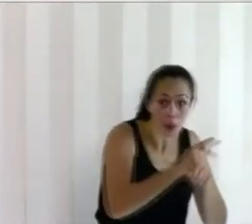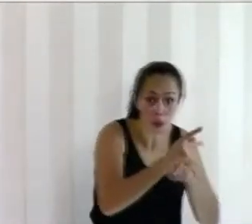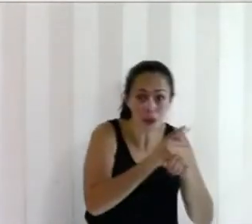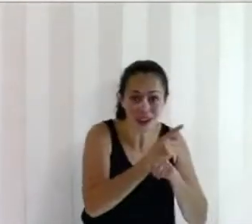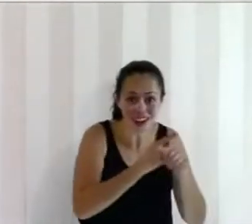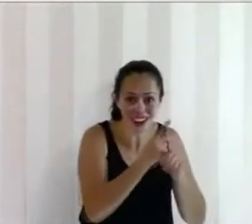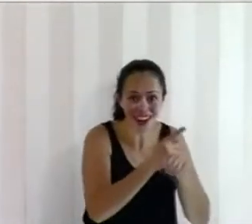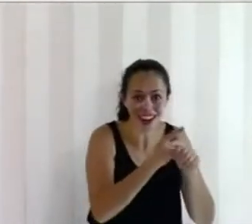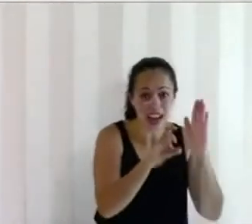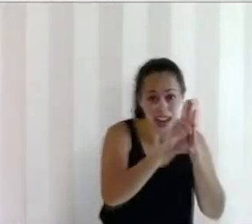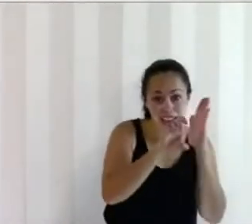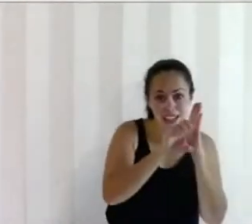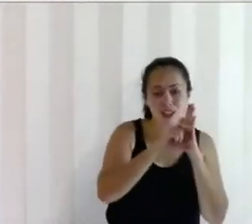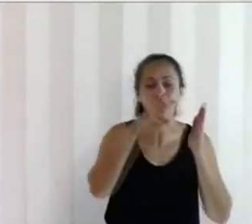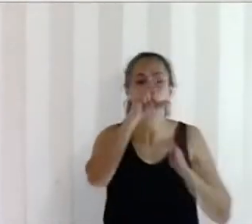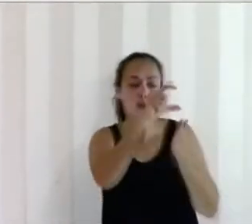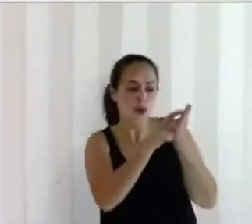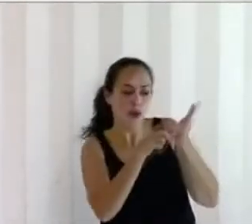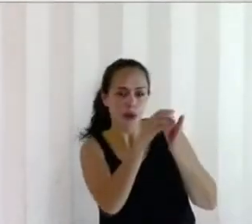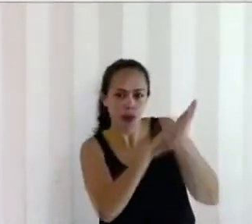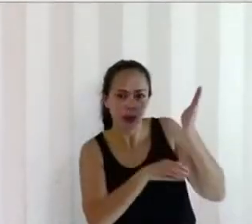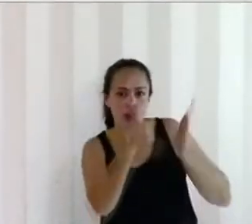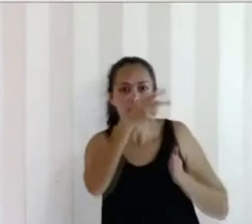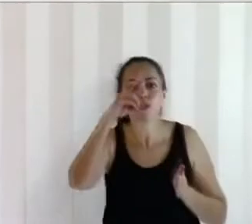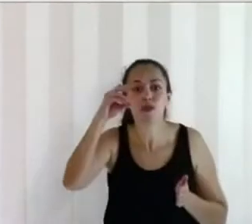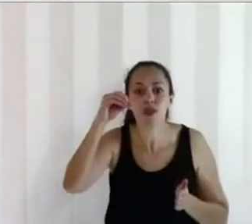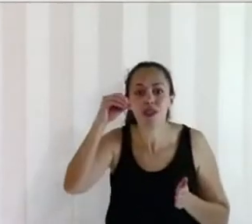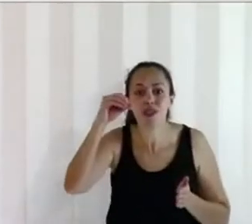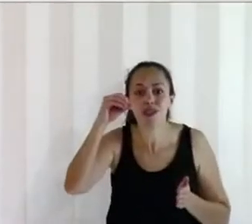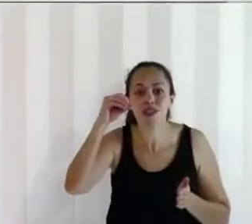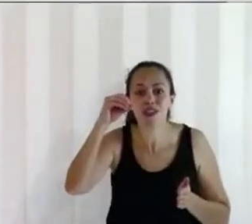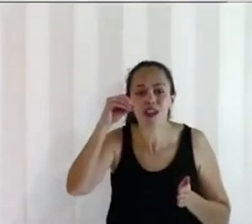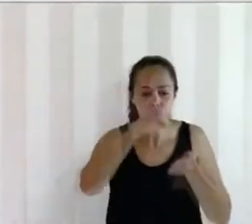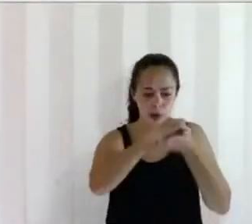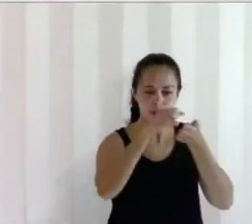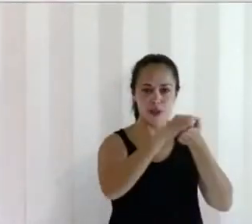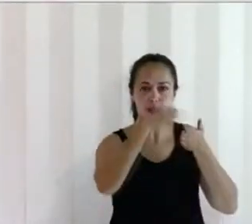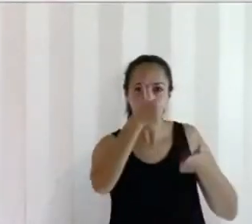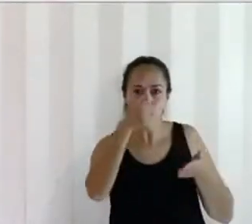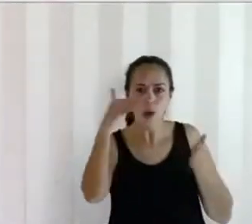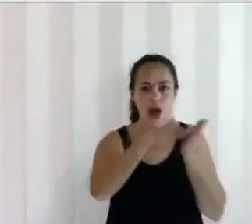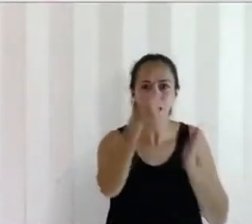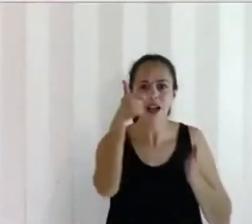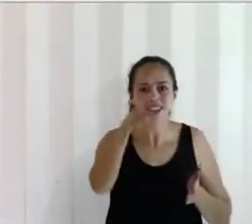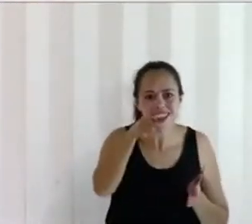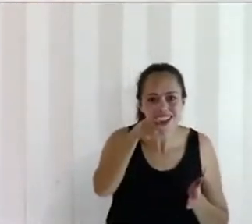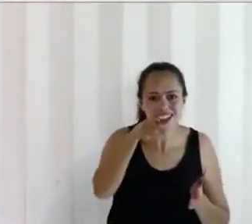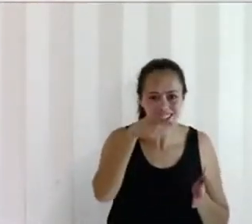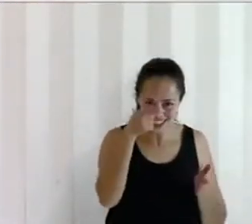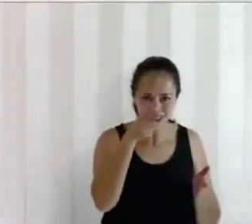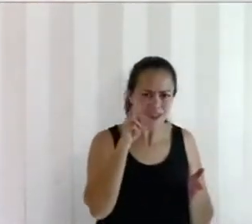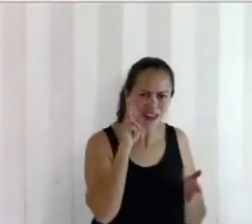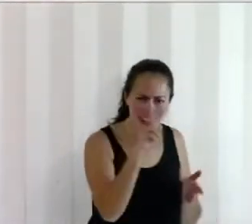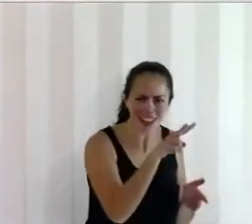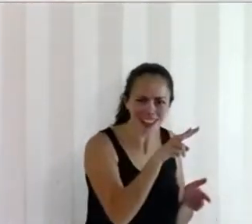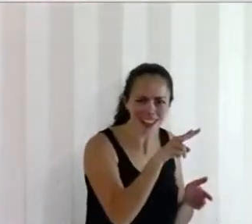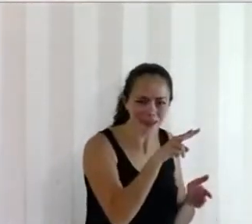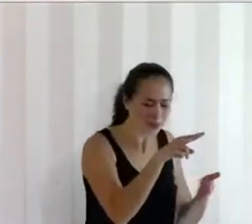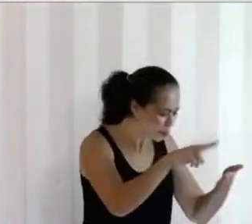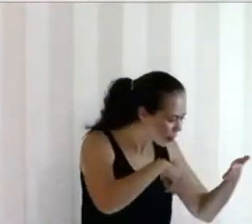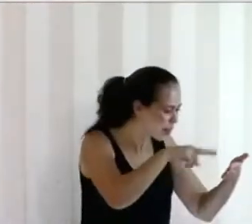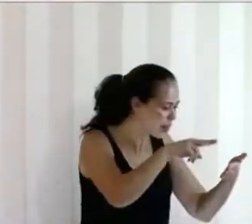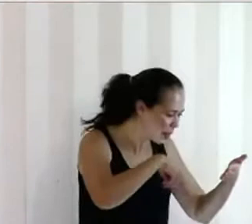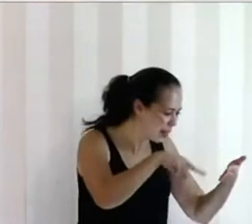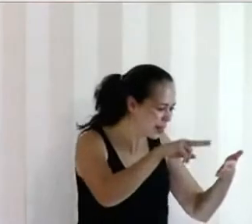1 a 17, tá bom? E depois, coloca lá no seu quarto, no lado de dentro, olha de vez em quando para aquilo. Olha, Deus disse